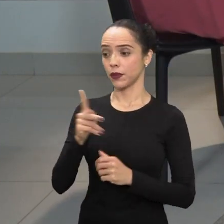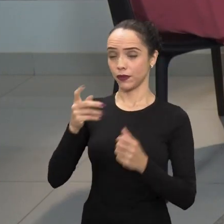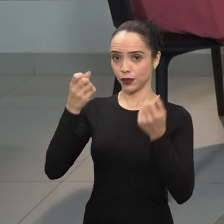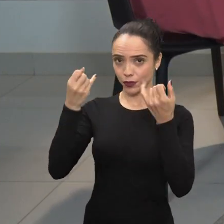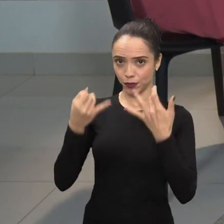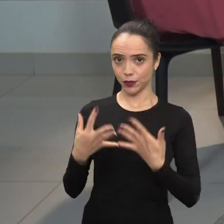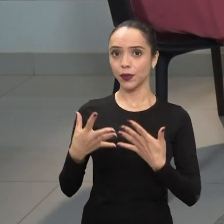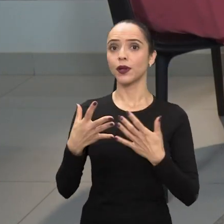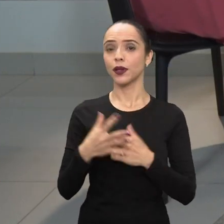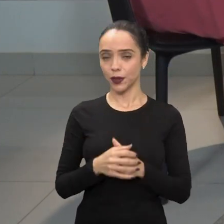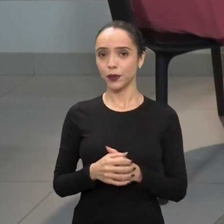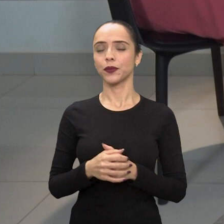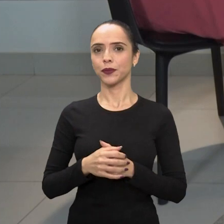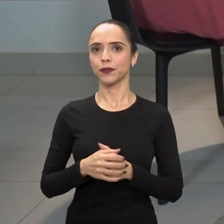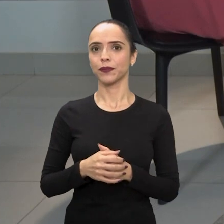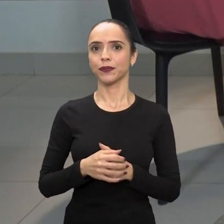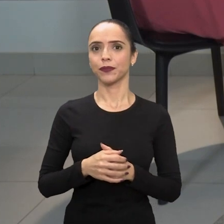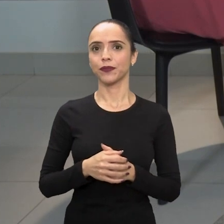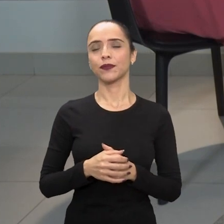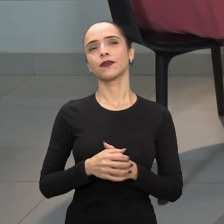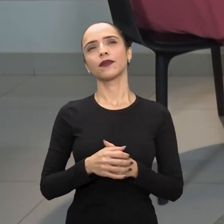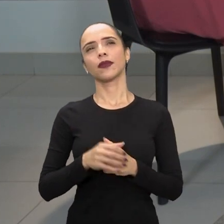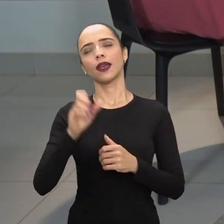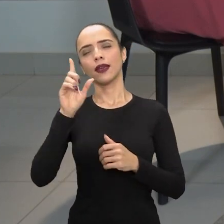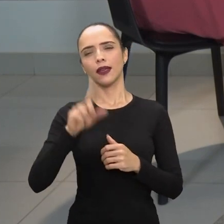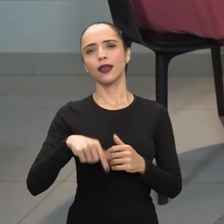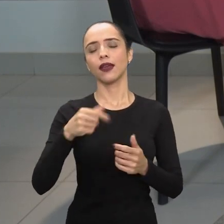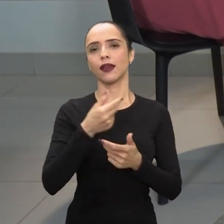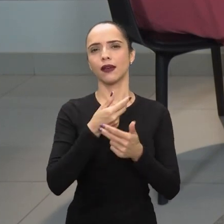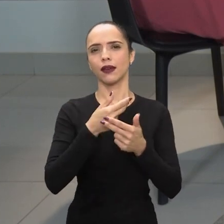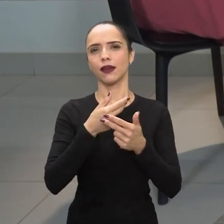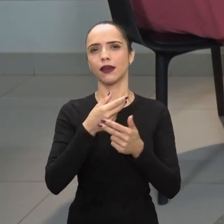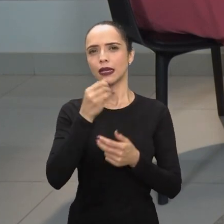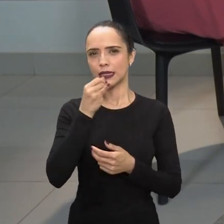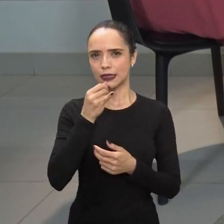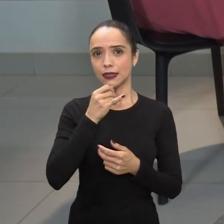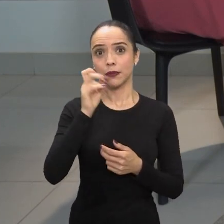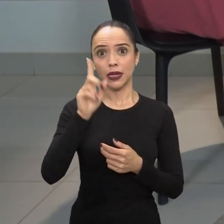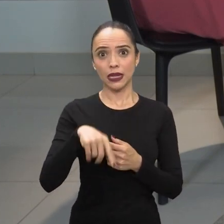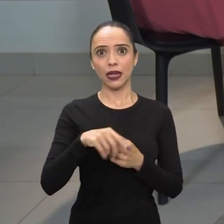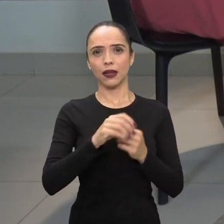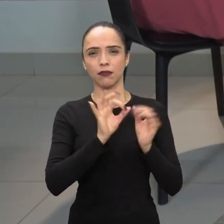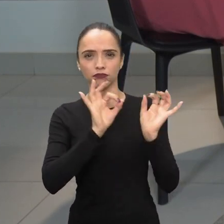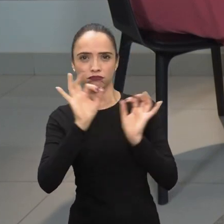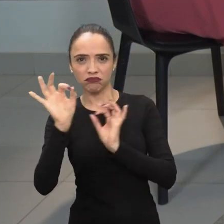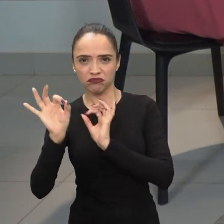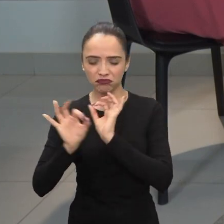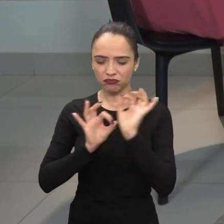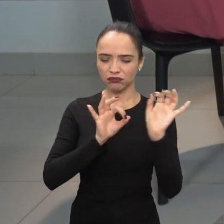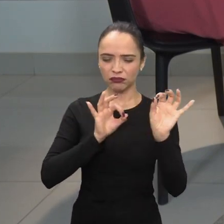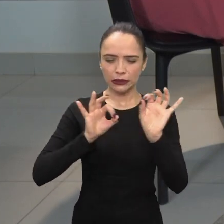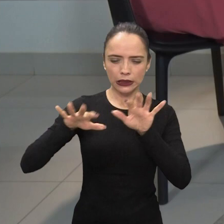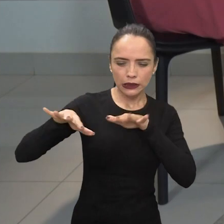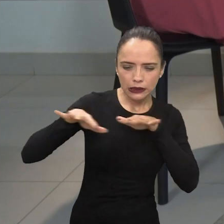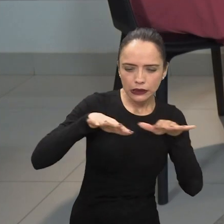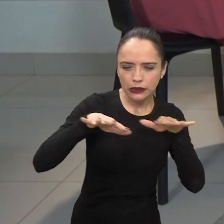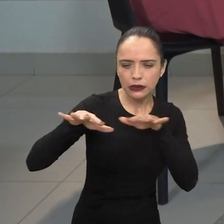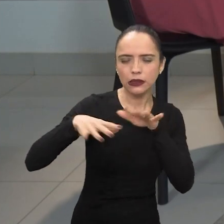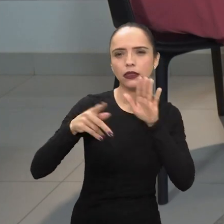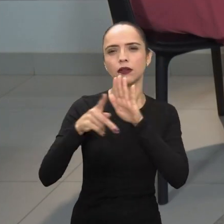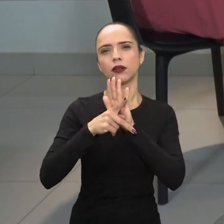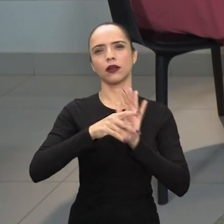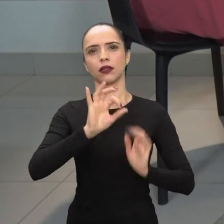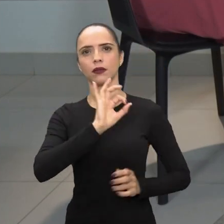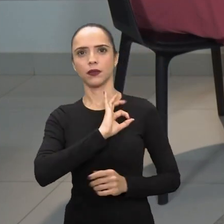tocou nesse ponto que eu não deixa de ser um reaparelhamento da polícia a